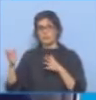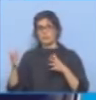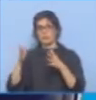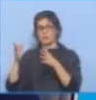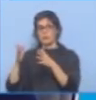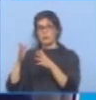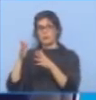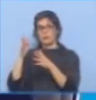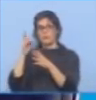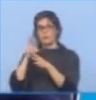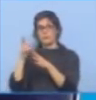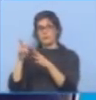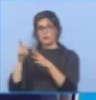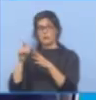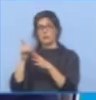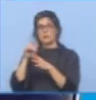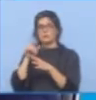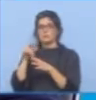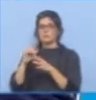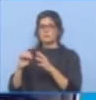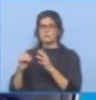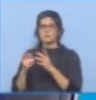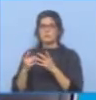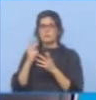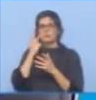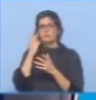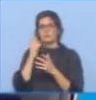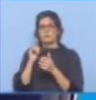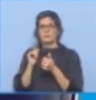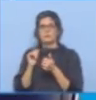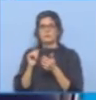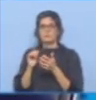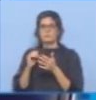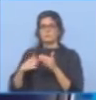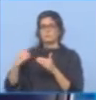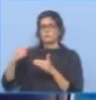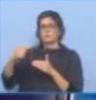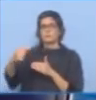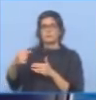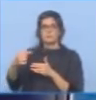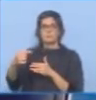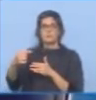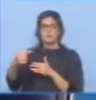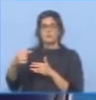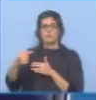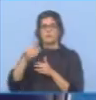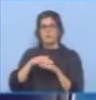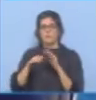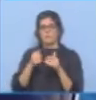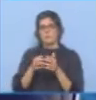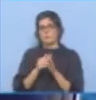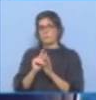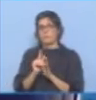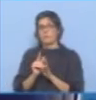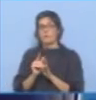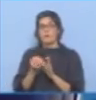mas depois, por outro lado, obviamente, não se vai reproduzir ali uma vida que se quer no normal, Diária, no cotidiano, depois, não claro. é? Mas eu penso que estas coisas também já têm a ver com